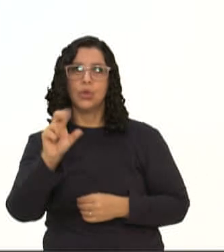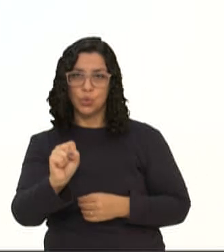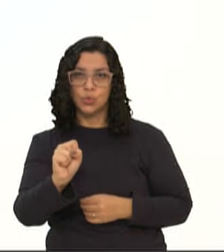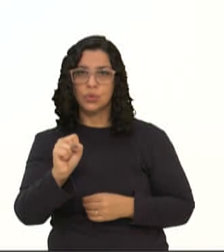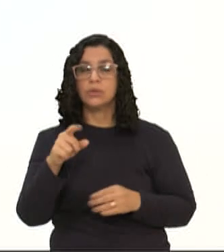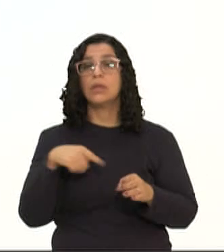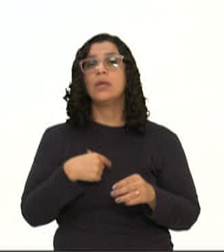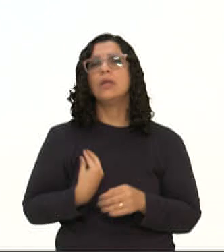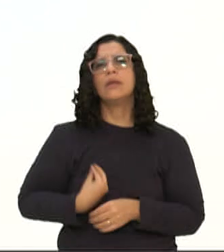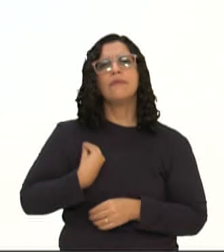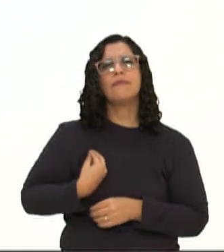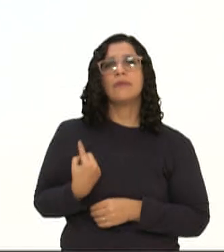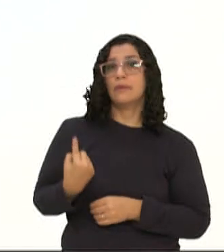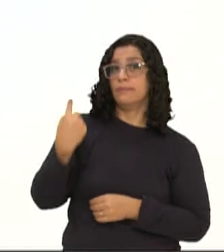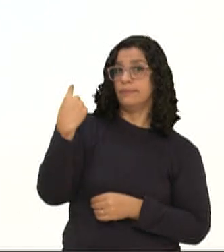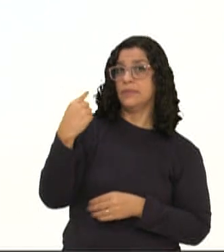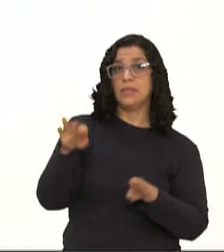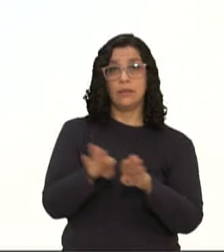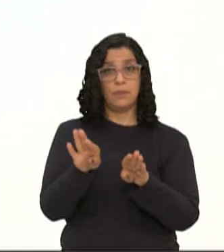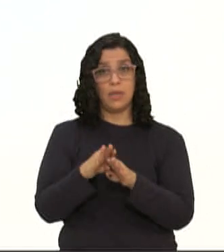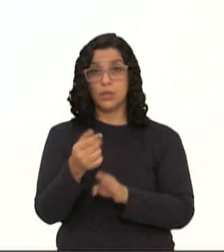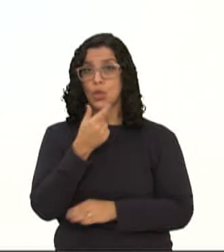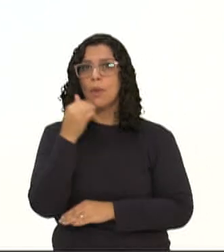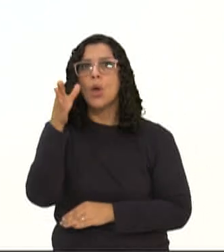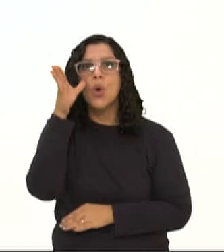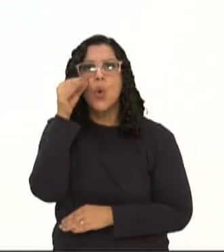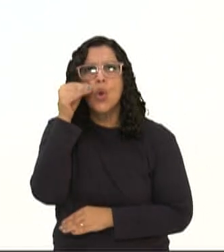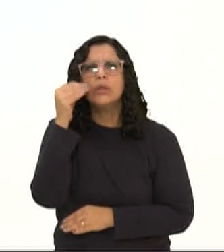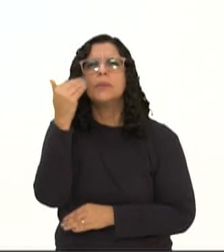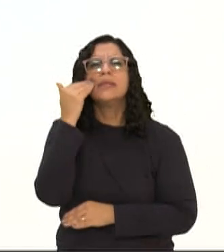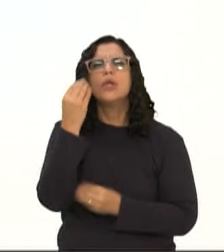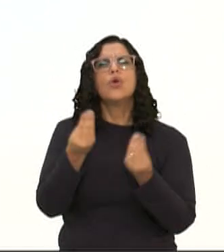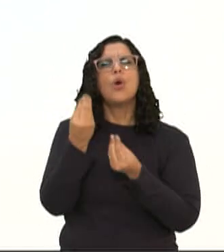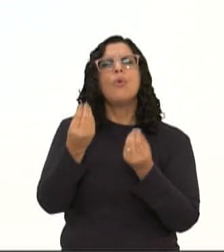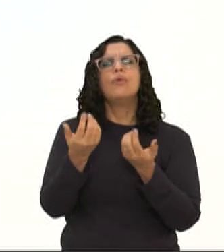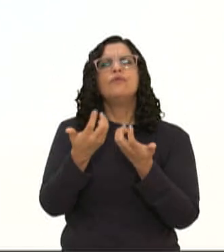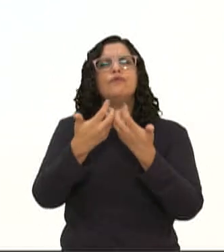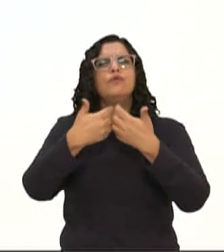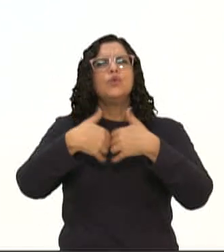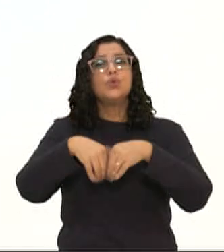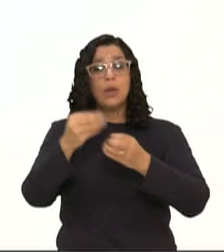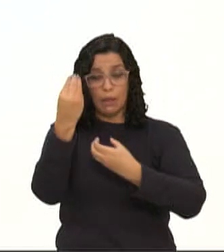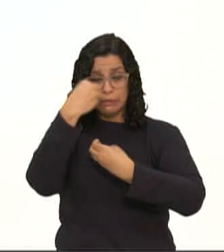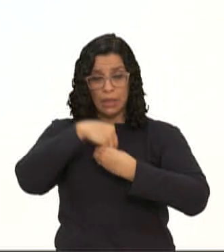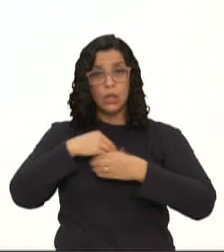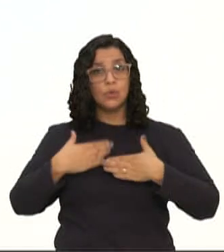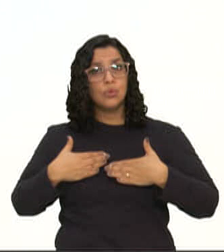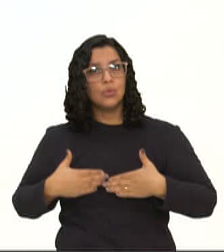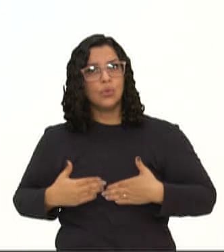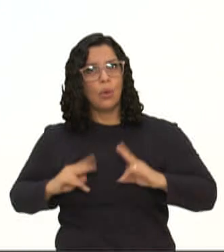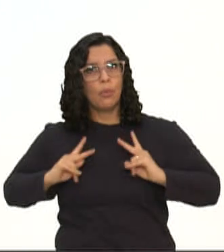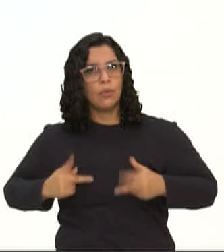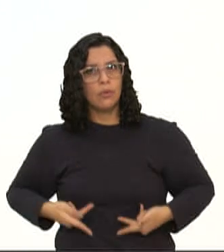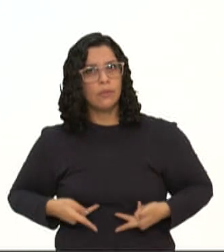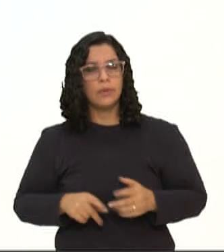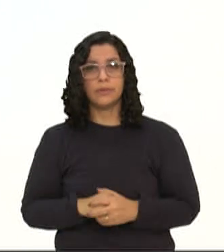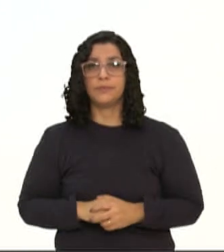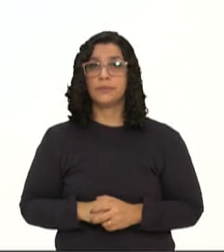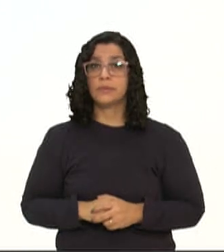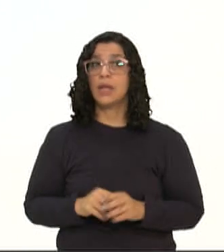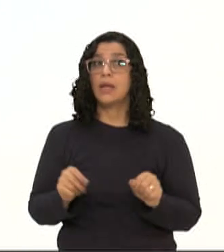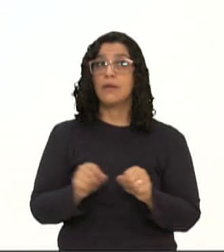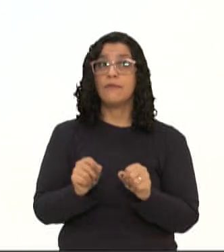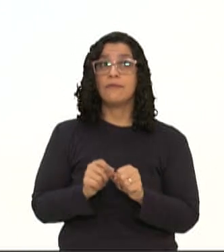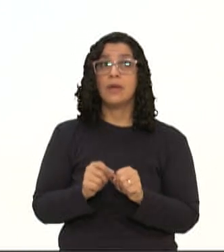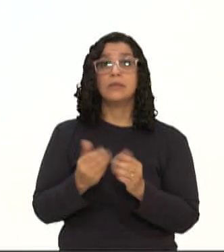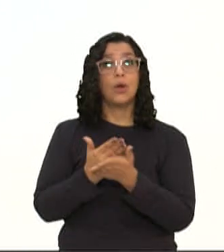e 1564. Ele vai ser muito curioso para tentar entender como funciona o corpo humano. E ele vai fazer uma coisa